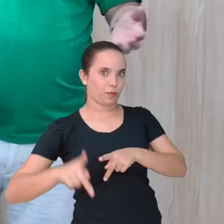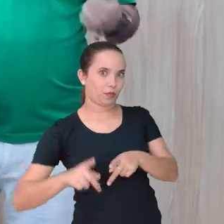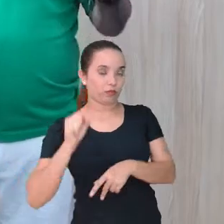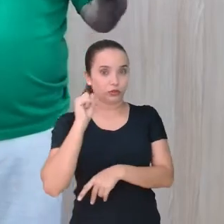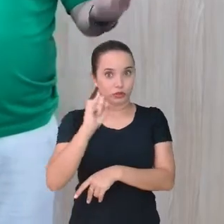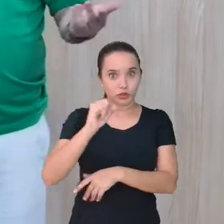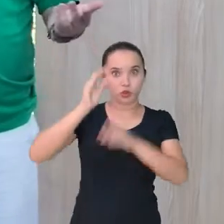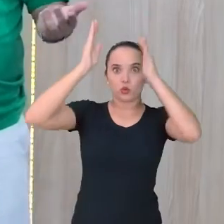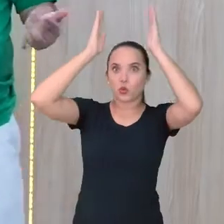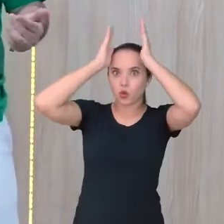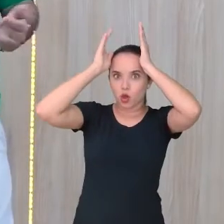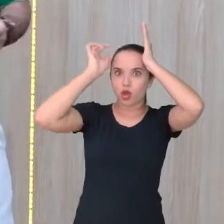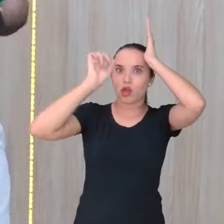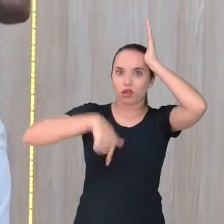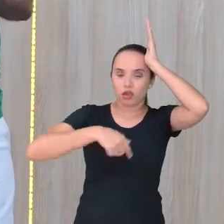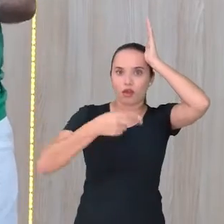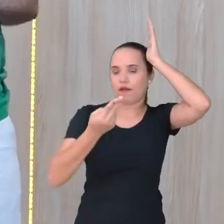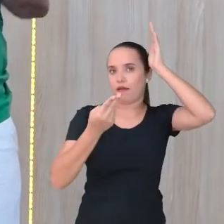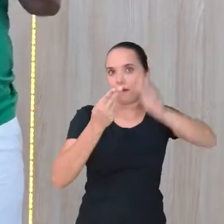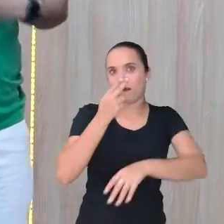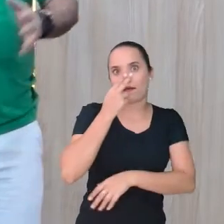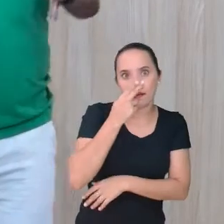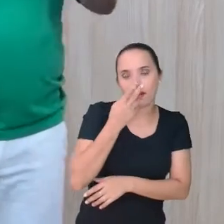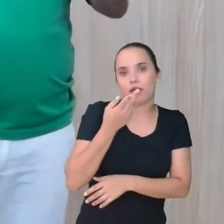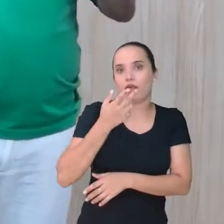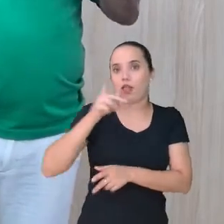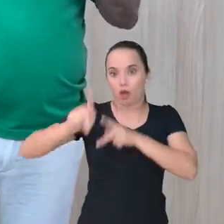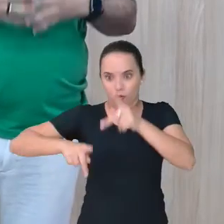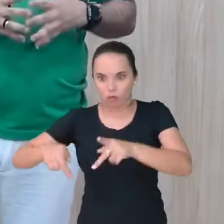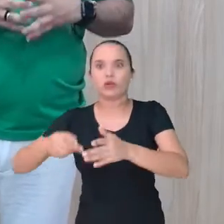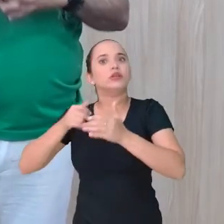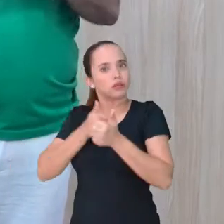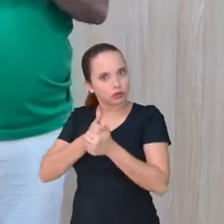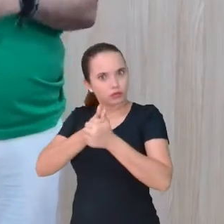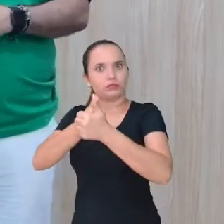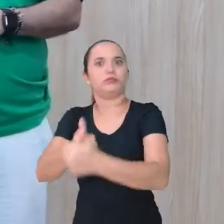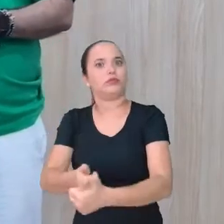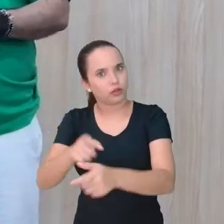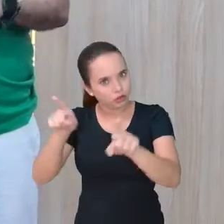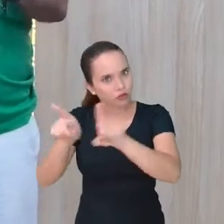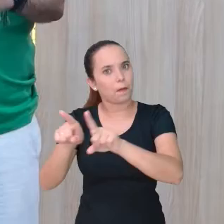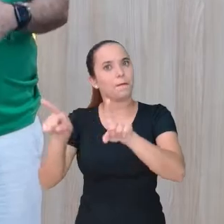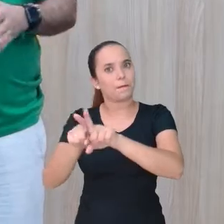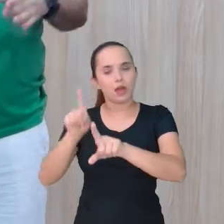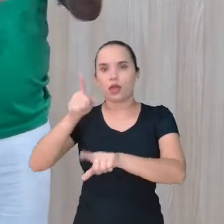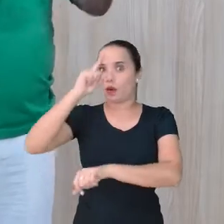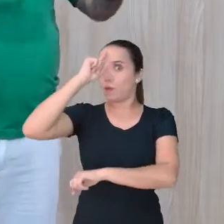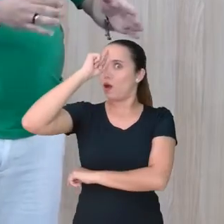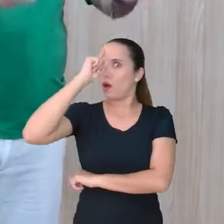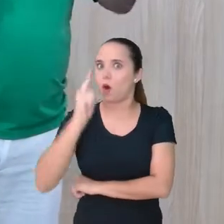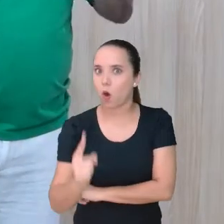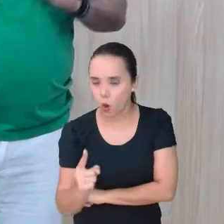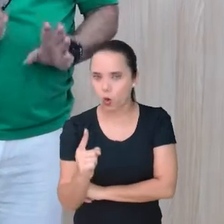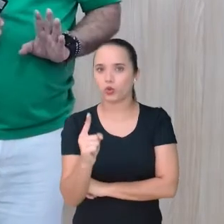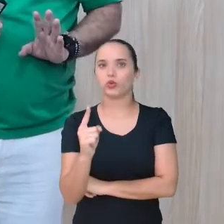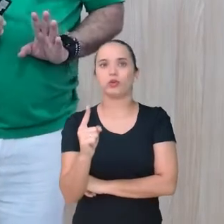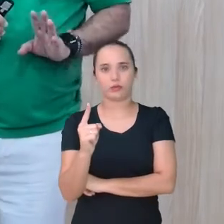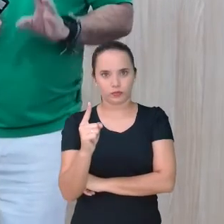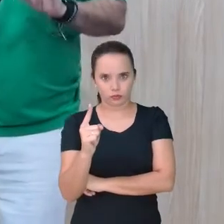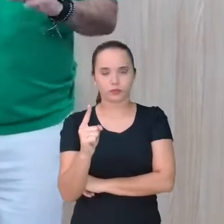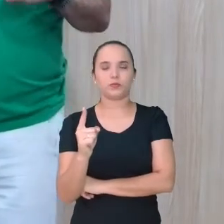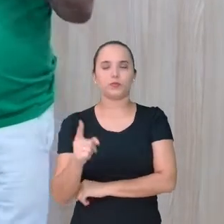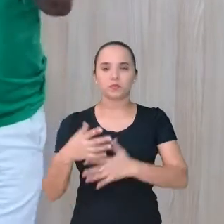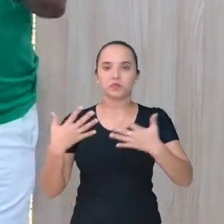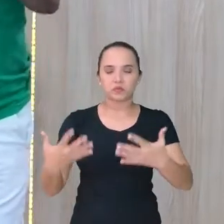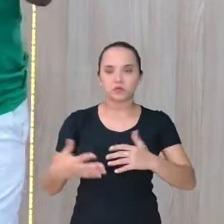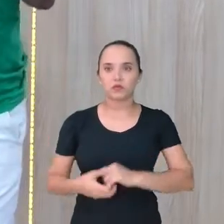convertia a uma determinada fé, o povo seguia por determinação, né, do rei, seguia aquela mesma fé, né?